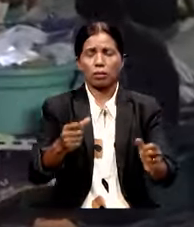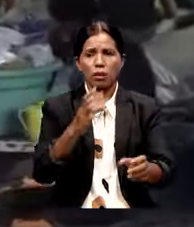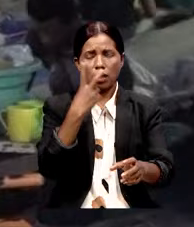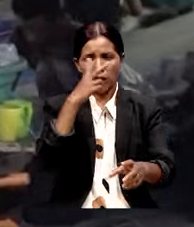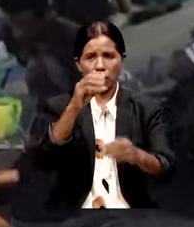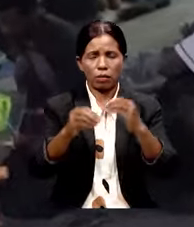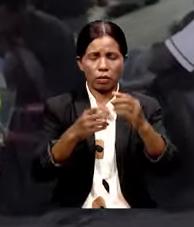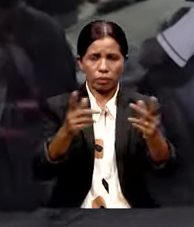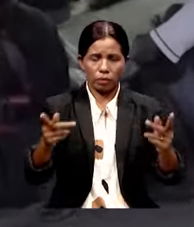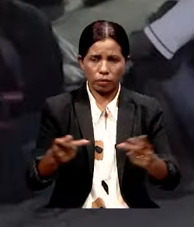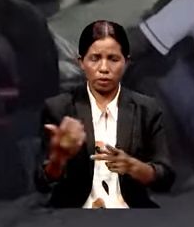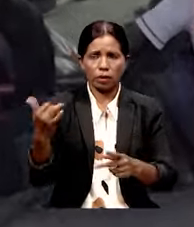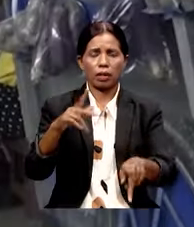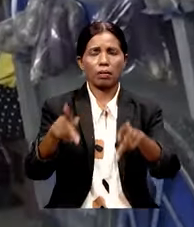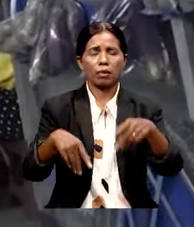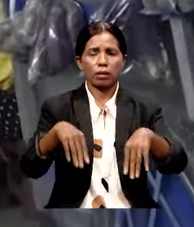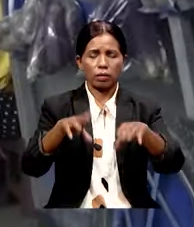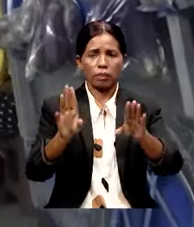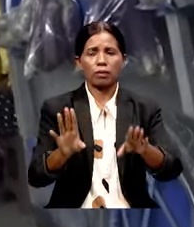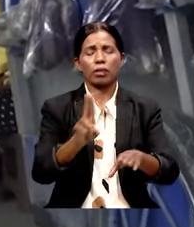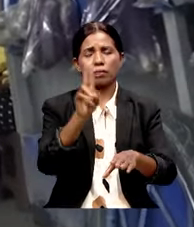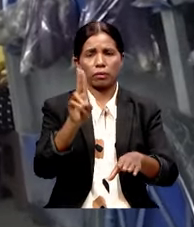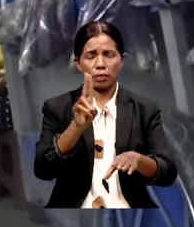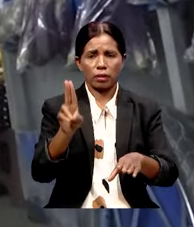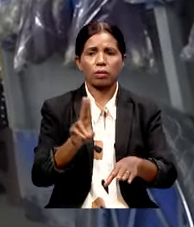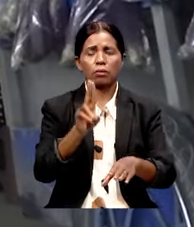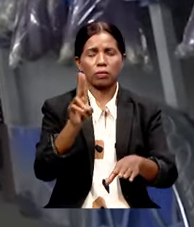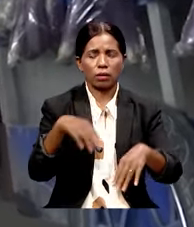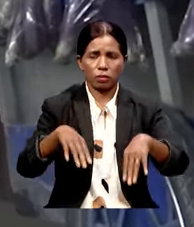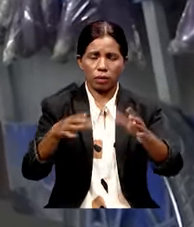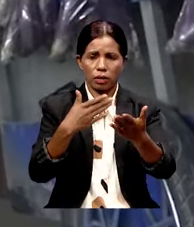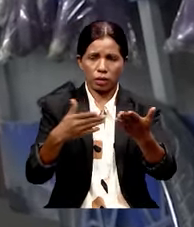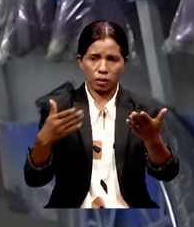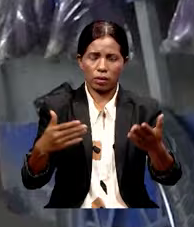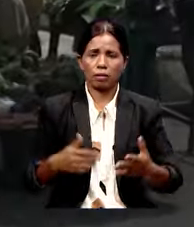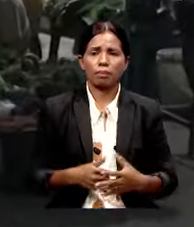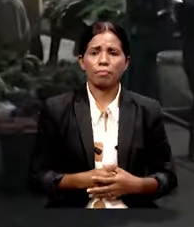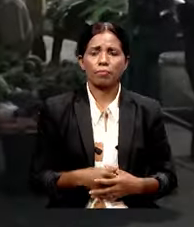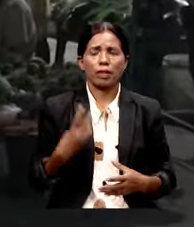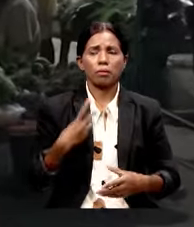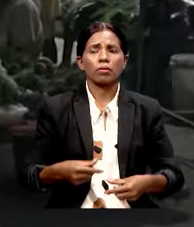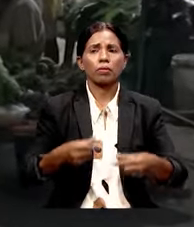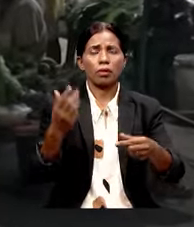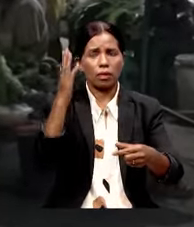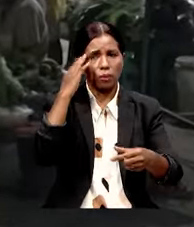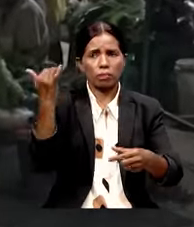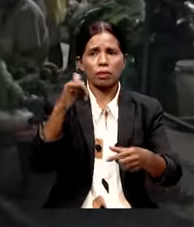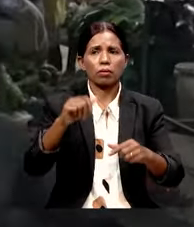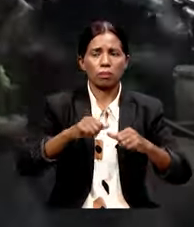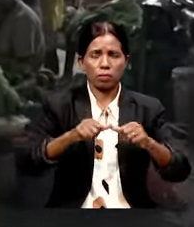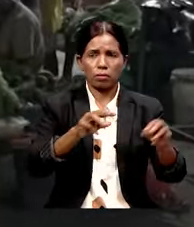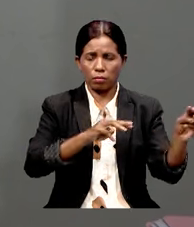ba área nebe mag vendedor sira utiliza ou de halo atividade de negócio. A me po hanu imba sira, continua muda